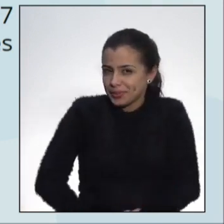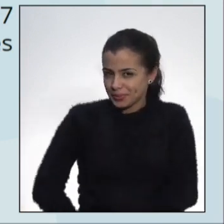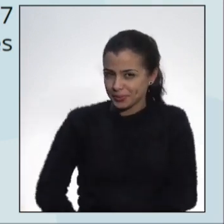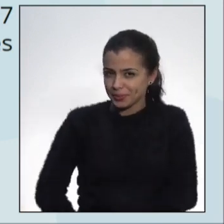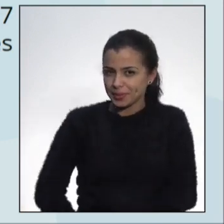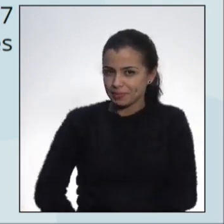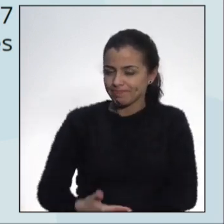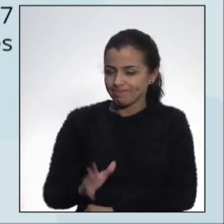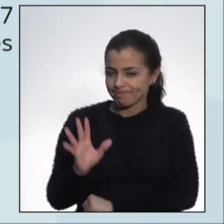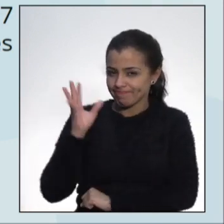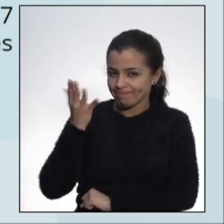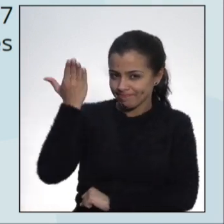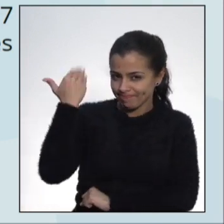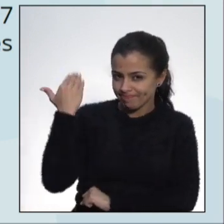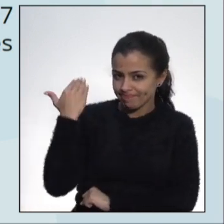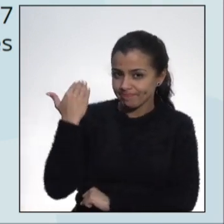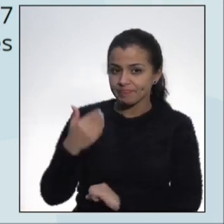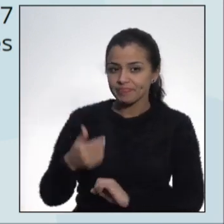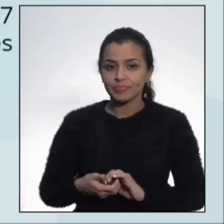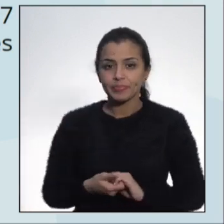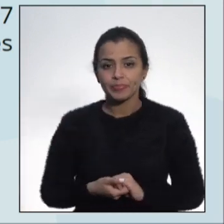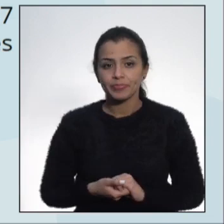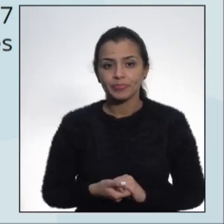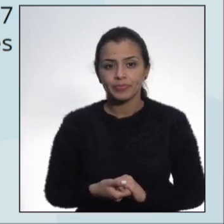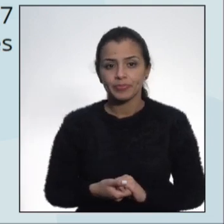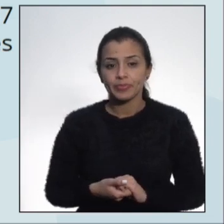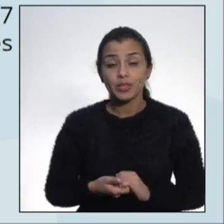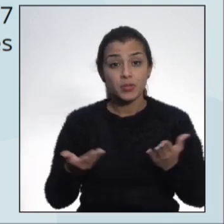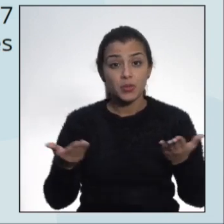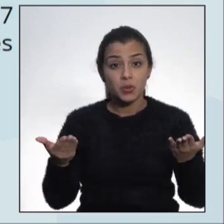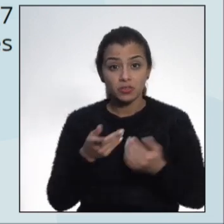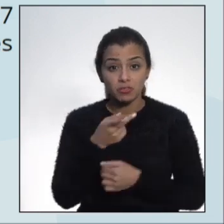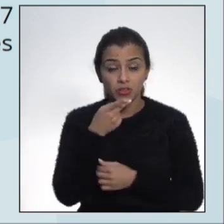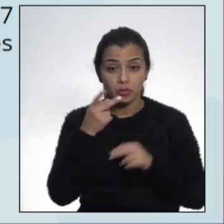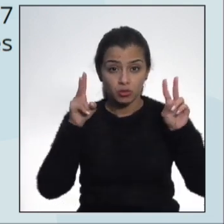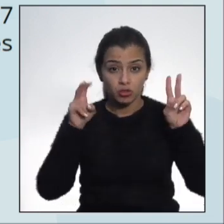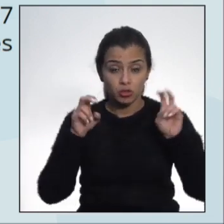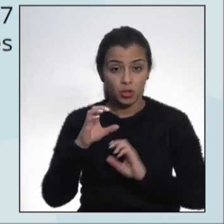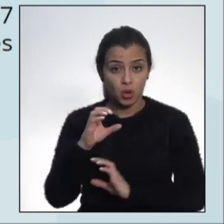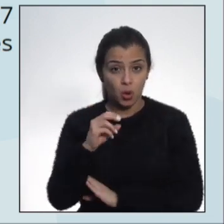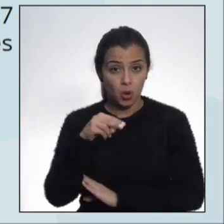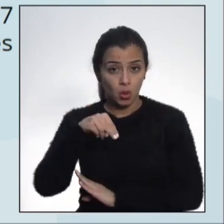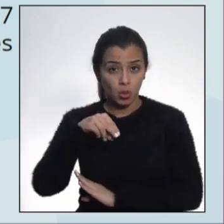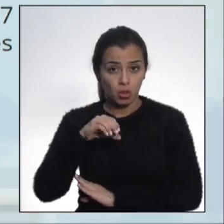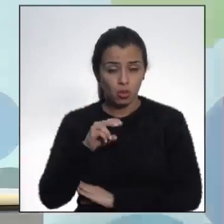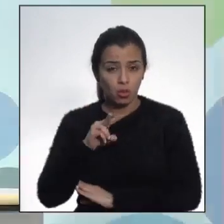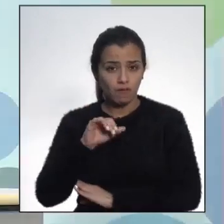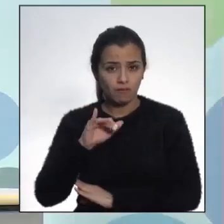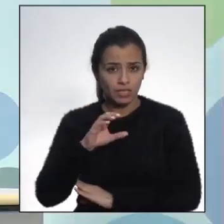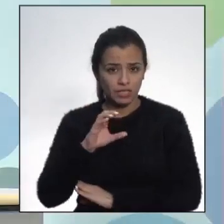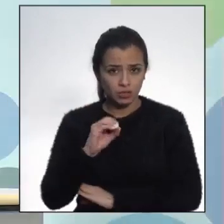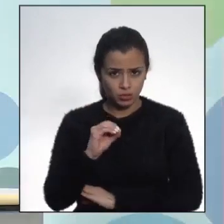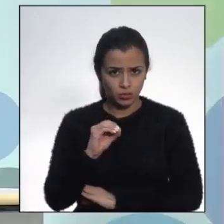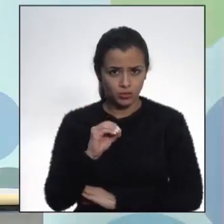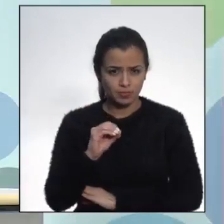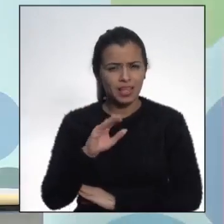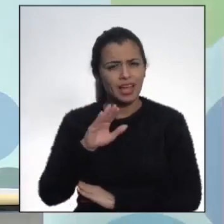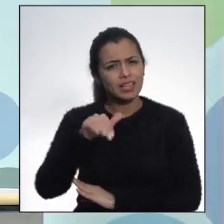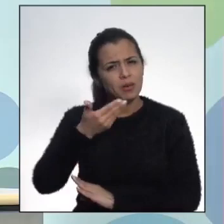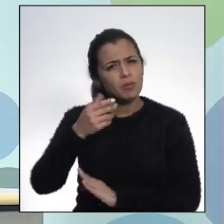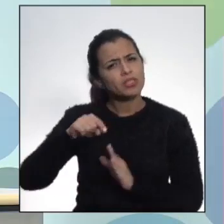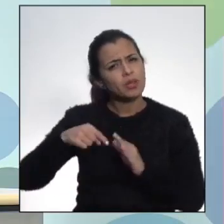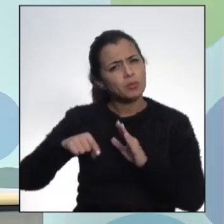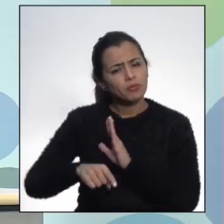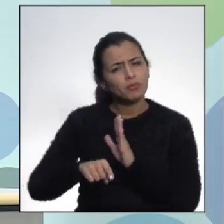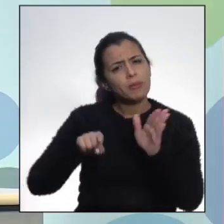Trabalhamos dentro da comédia de costumes o texto O Noviço, né, do Martins Pena. Isso, professor. Se aprofunde com seu professor, por favor.